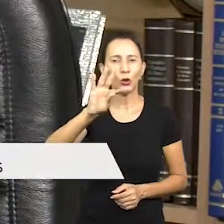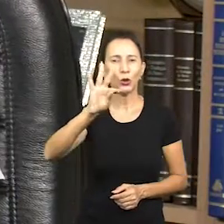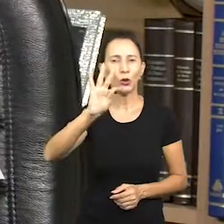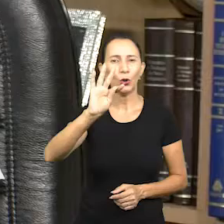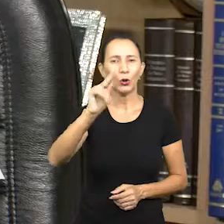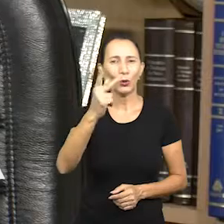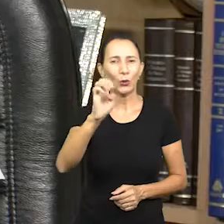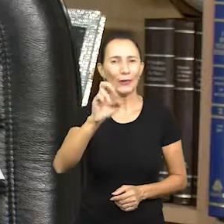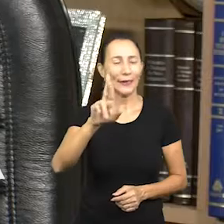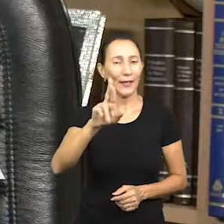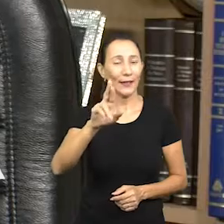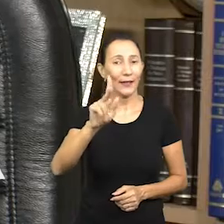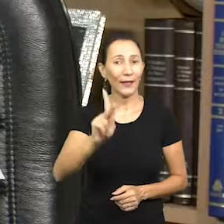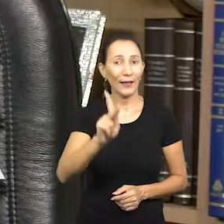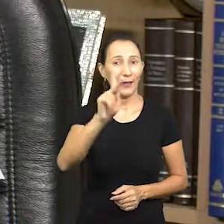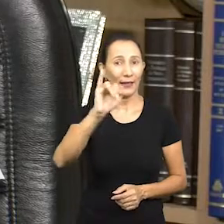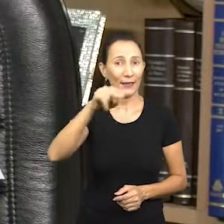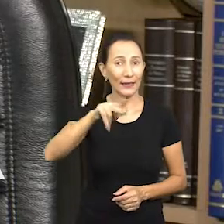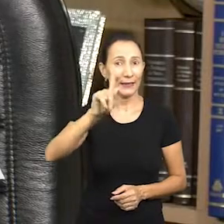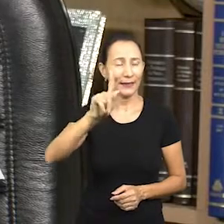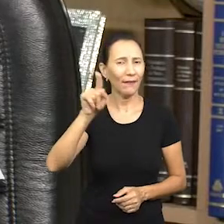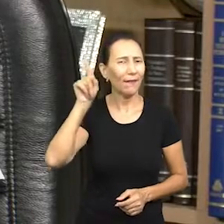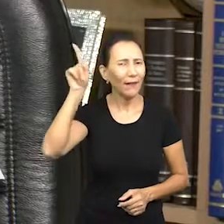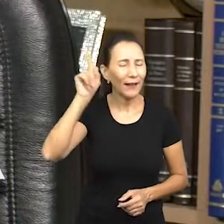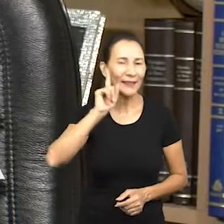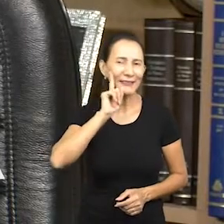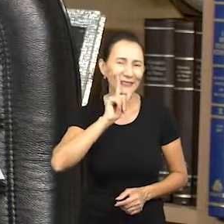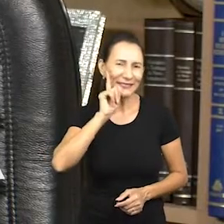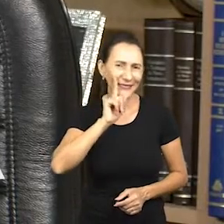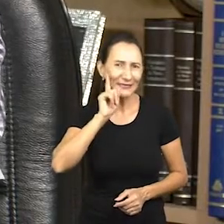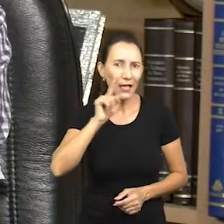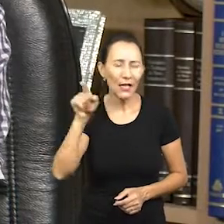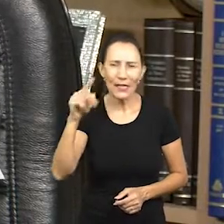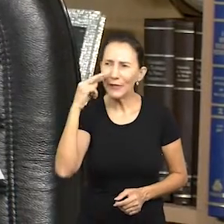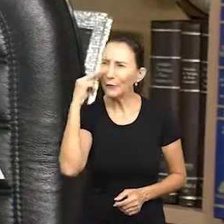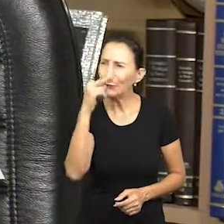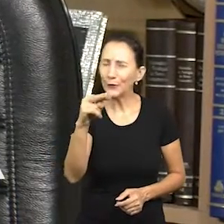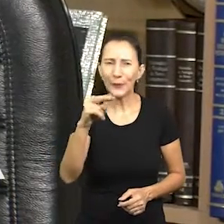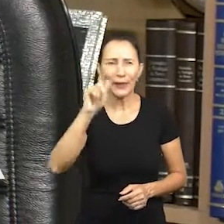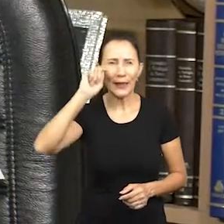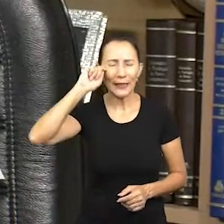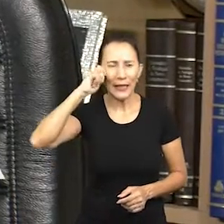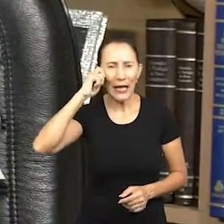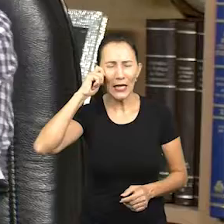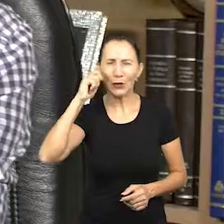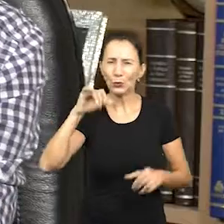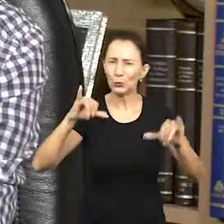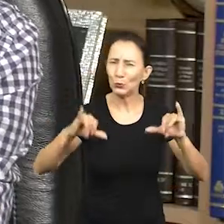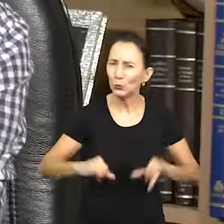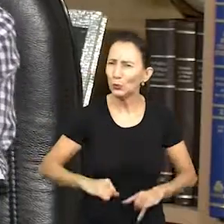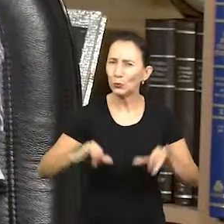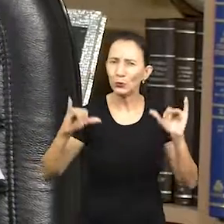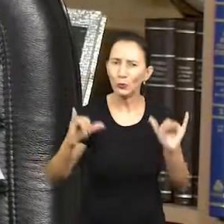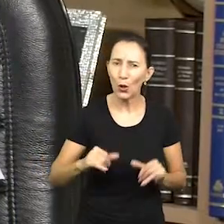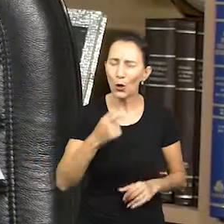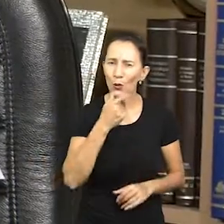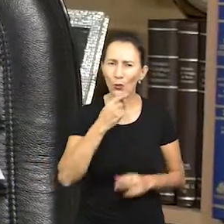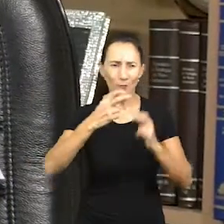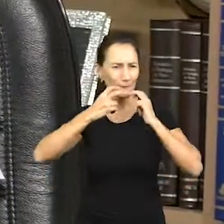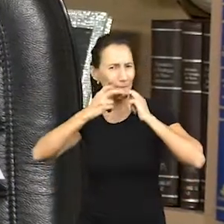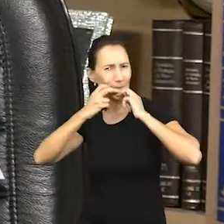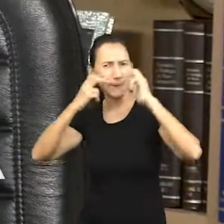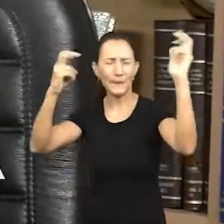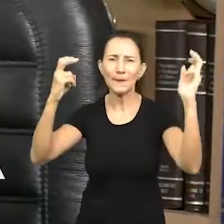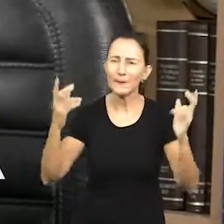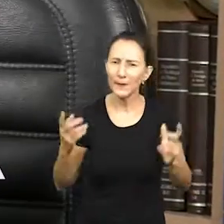dado para os negros nos Estados Unidos e ele não concordou com aquilo, ele deu um grito.